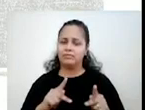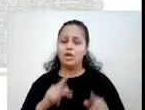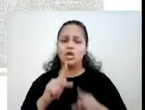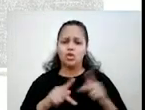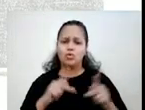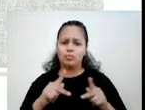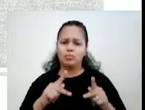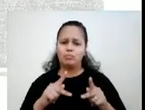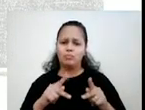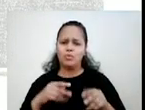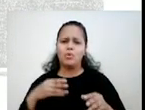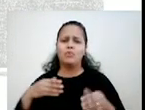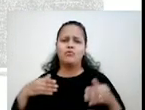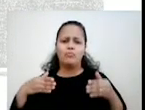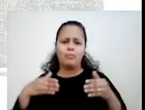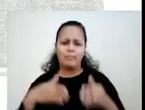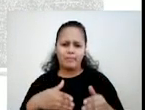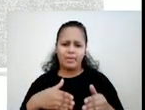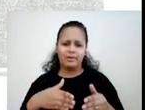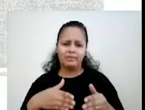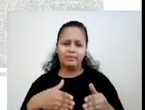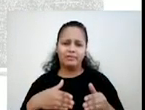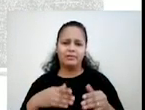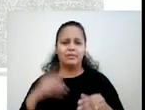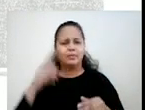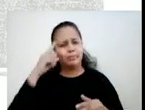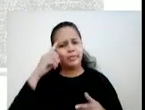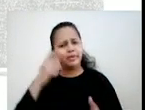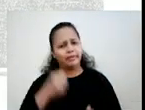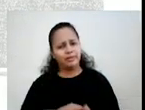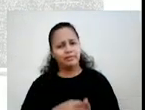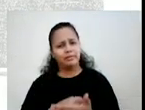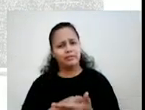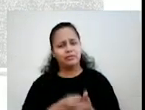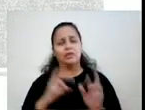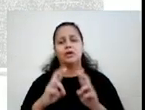é soberano, participa e decide. Por isso, as